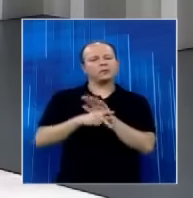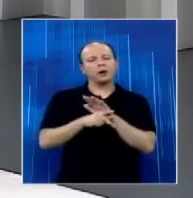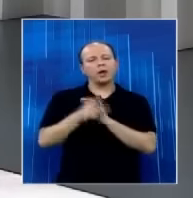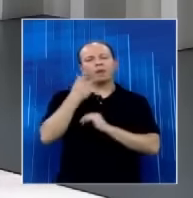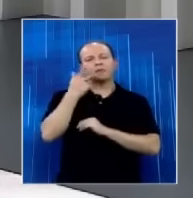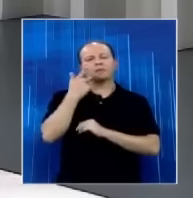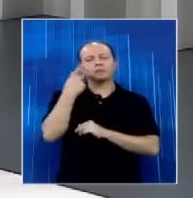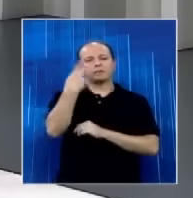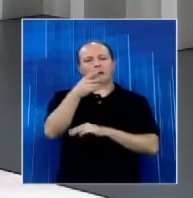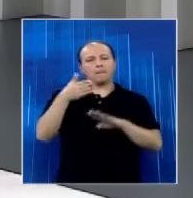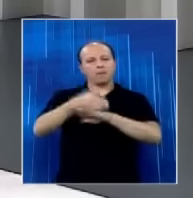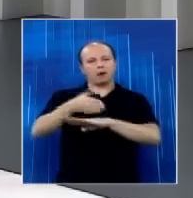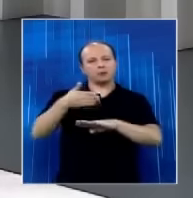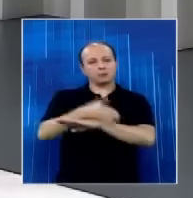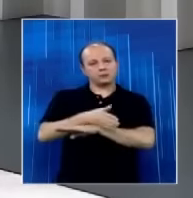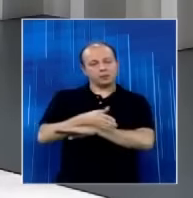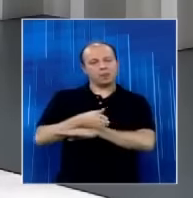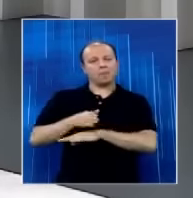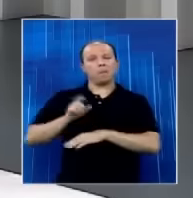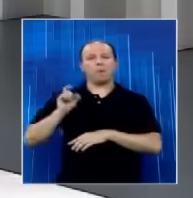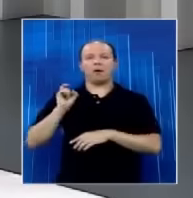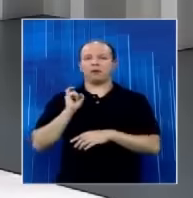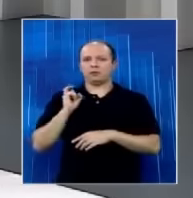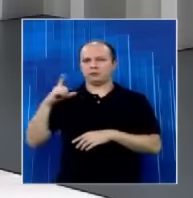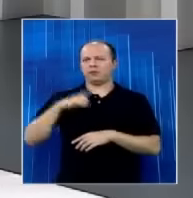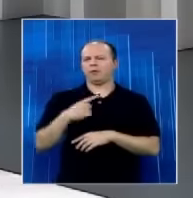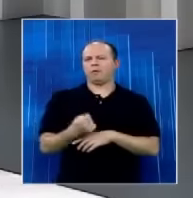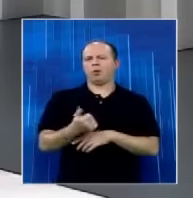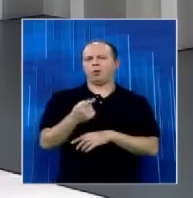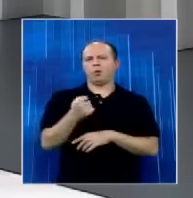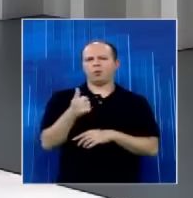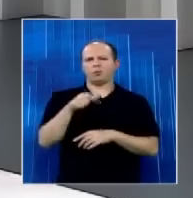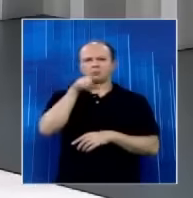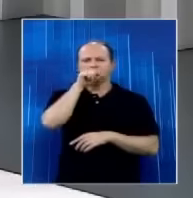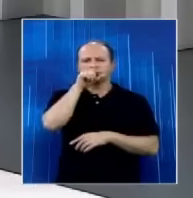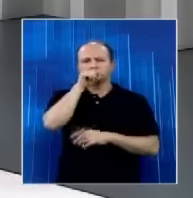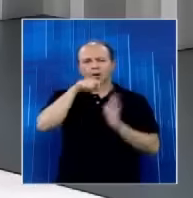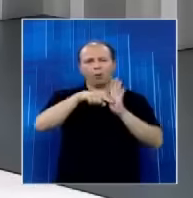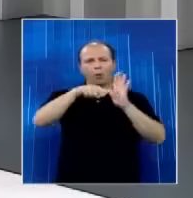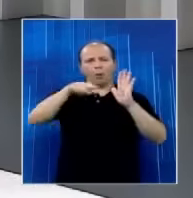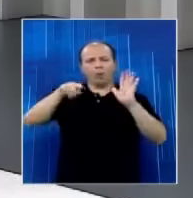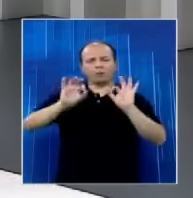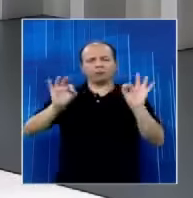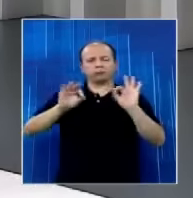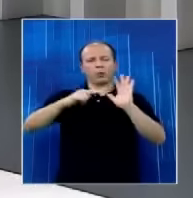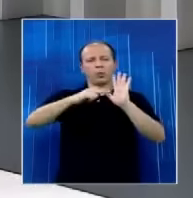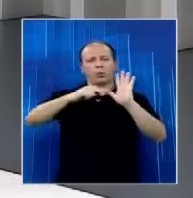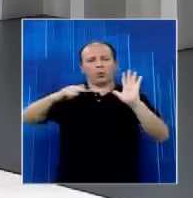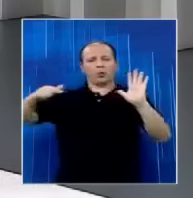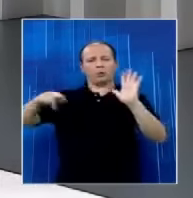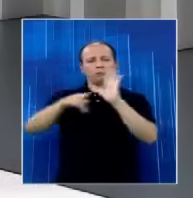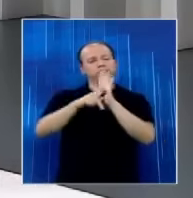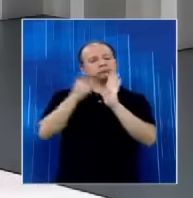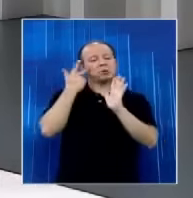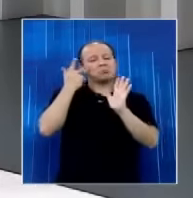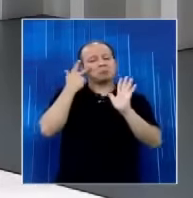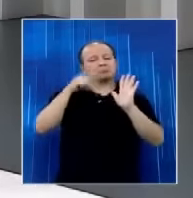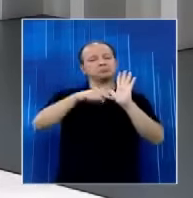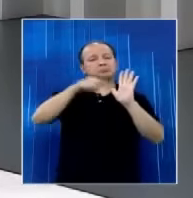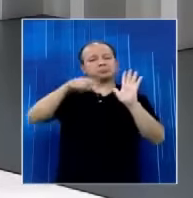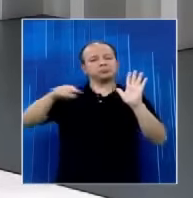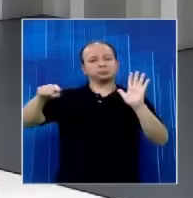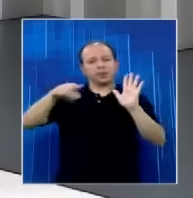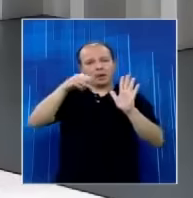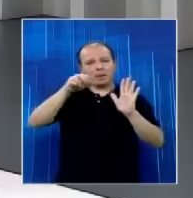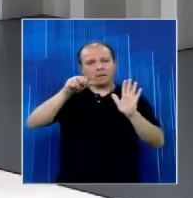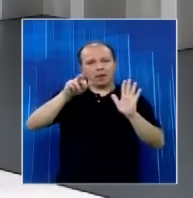a participação da Marta, que gerou muito poucos tweets ao longo de todo o debate. Você vê que não tem nenhum momento, a Marta